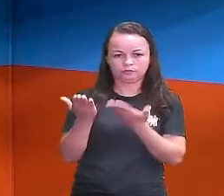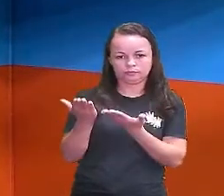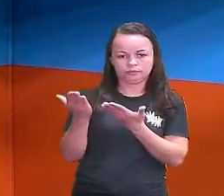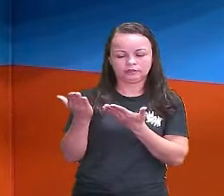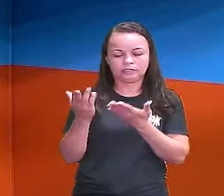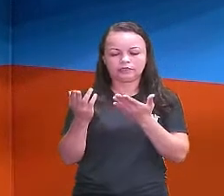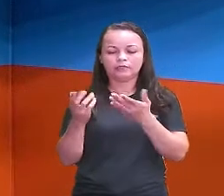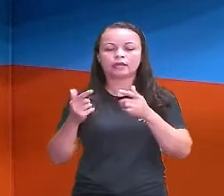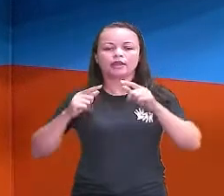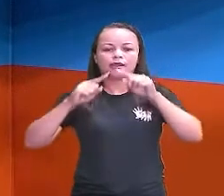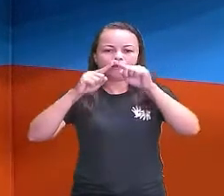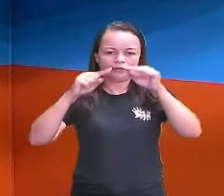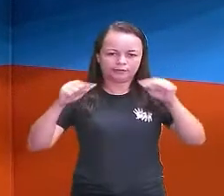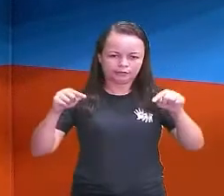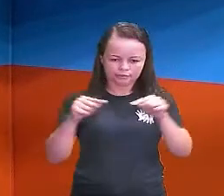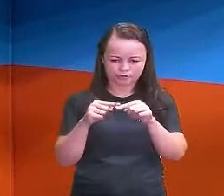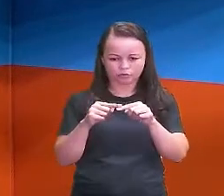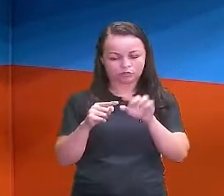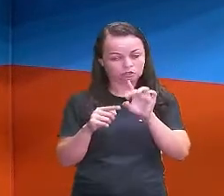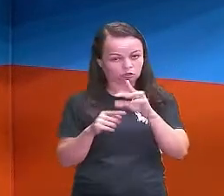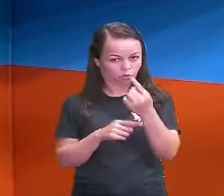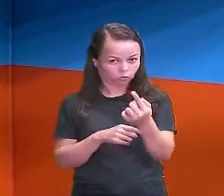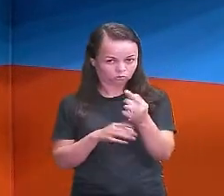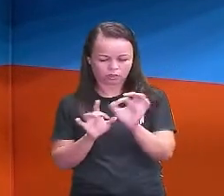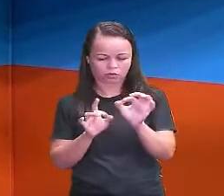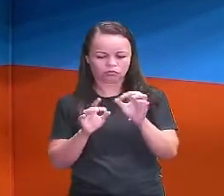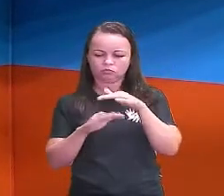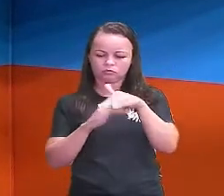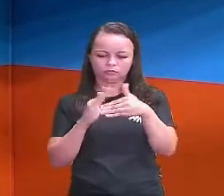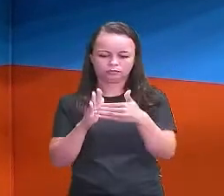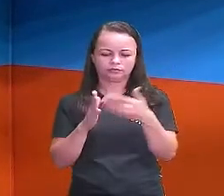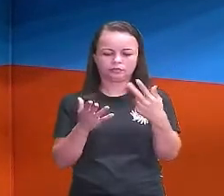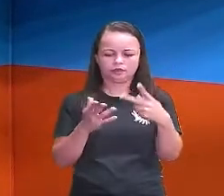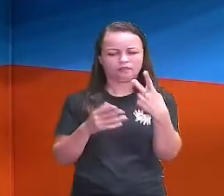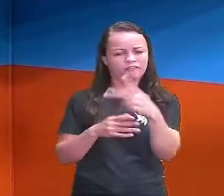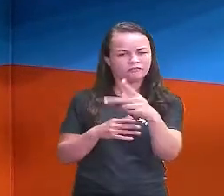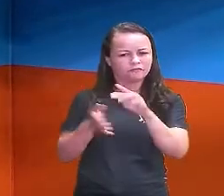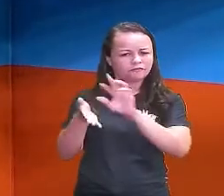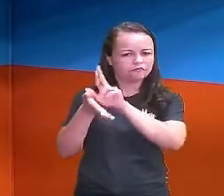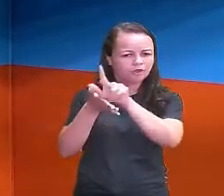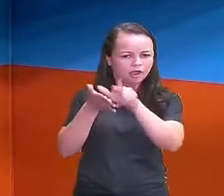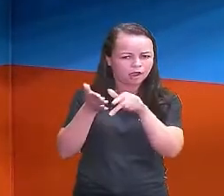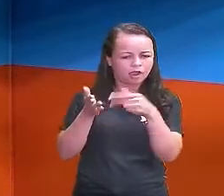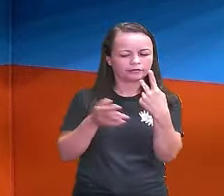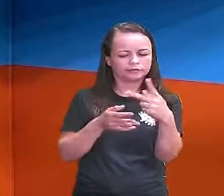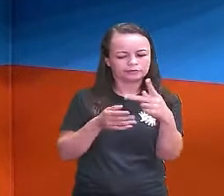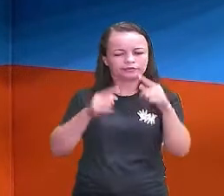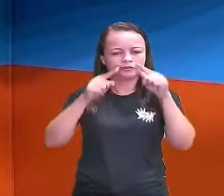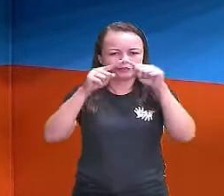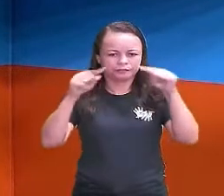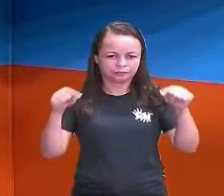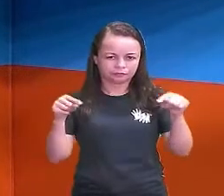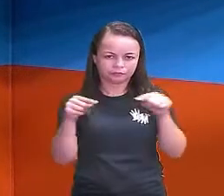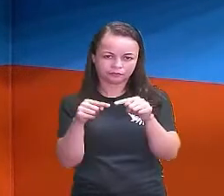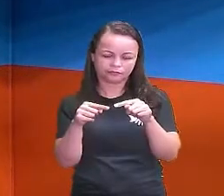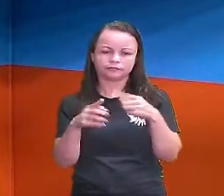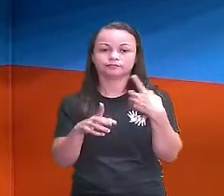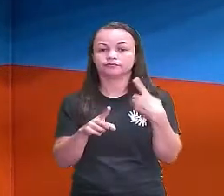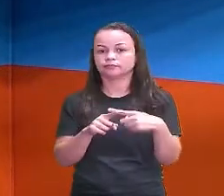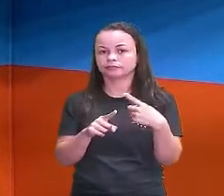triângulo. Tá certo? Não é só esse aqui, não. Eu tenho esse, todos esses são triângulos. Por